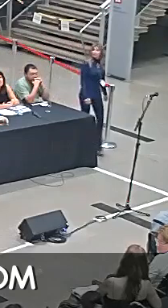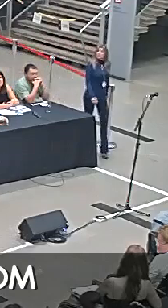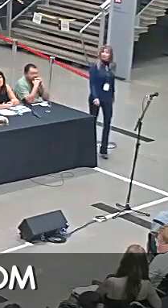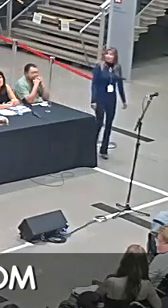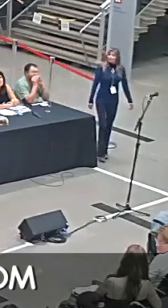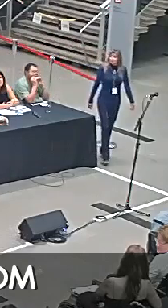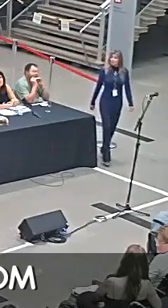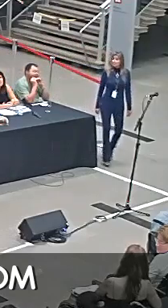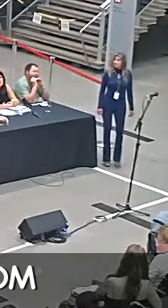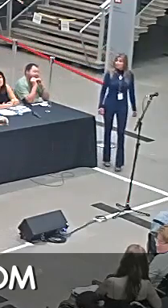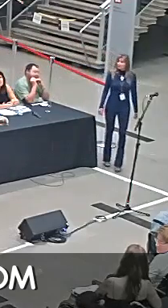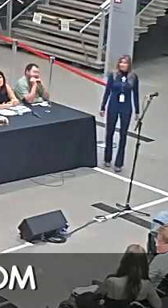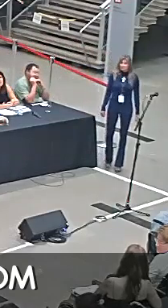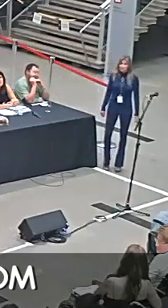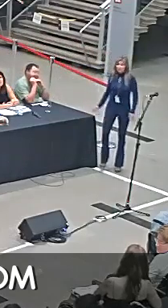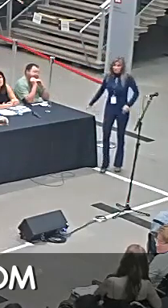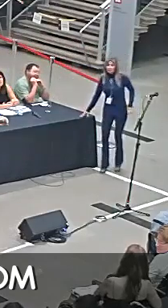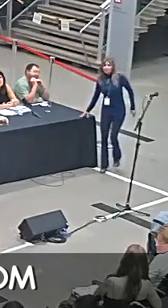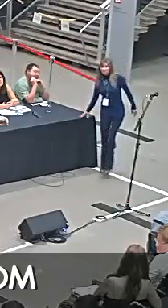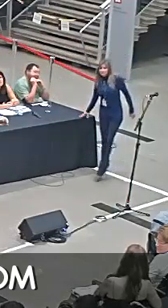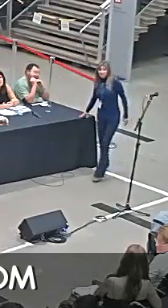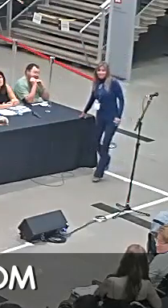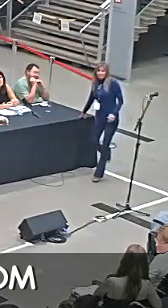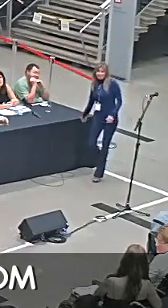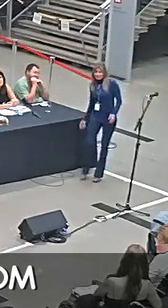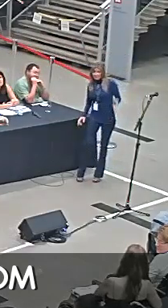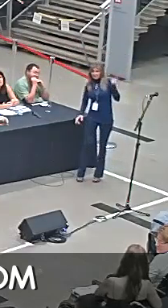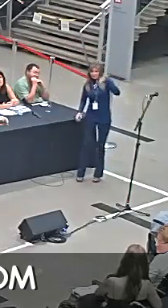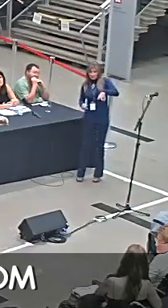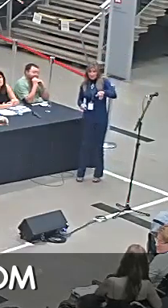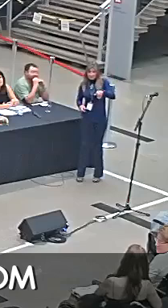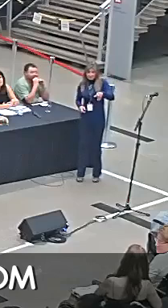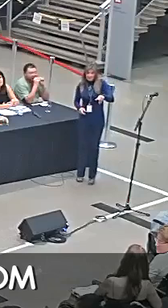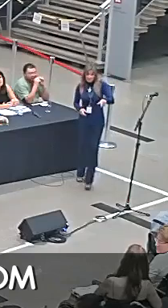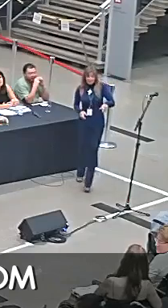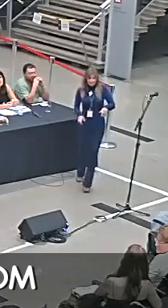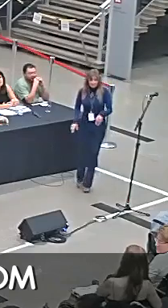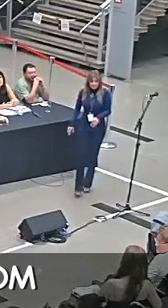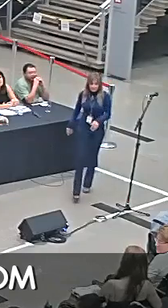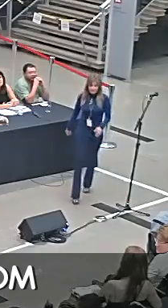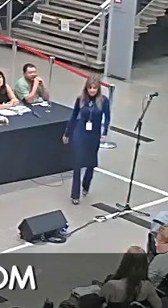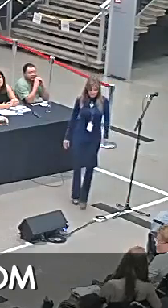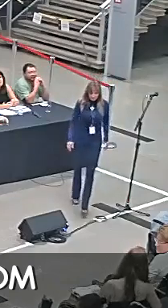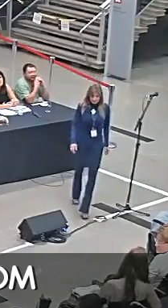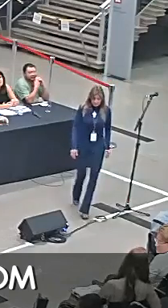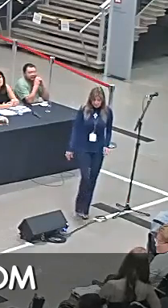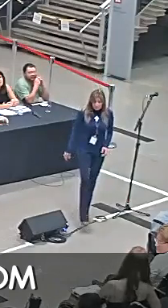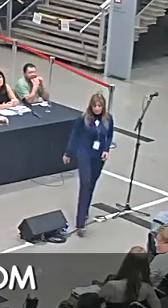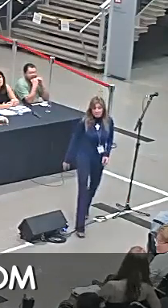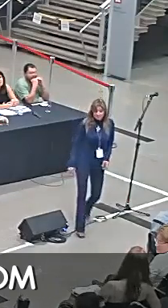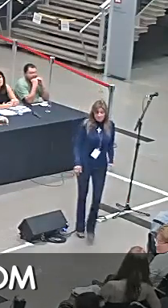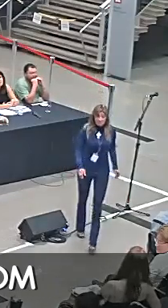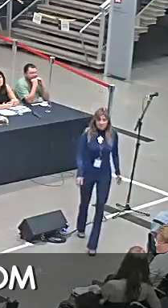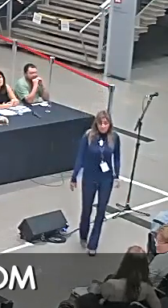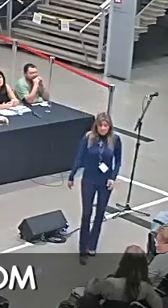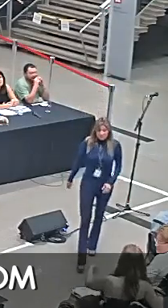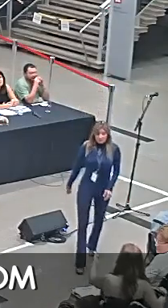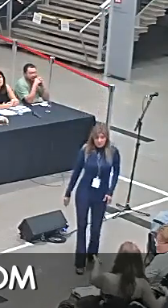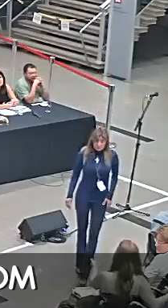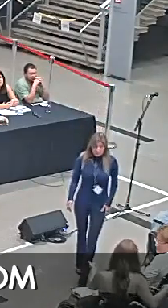e se caso as empresas não cumprir eu vou lá no STJ vou avisar lá o Dire do STJ para